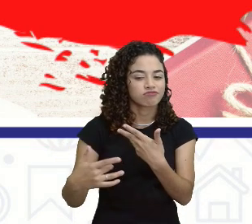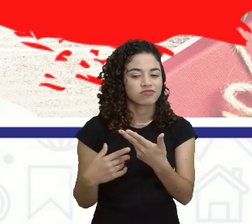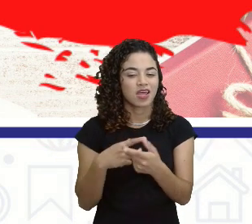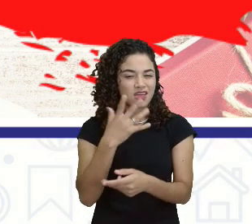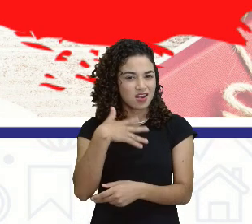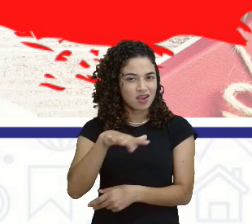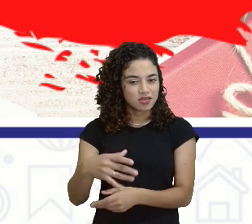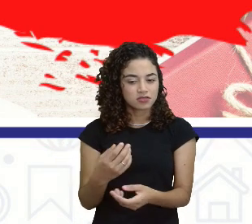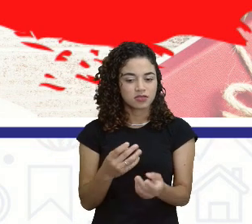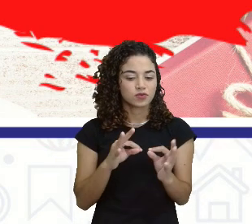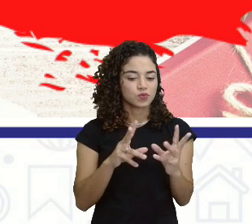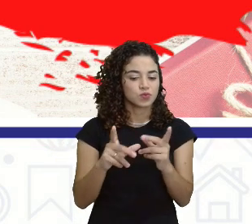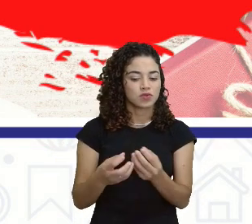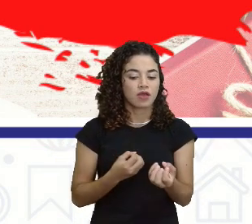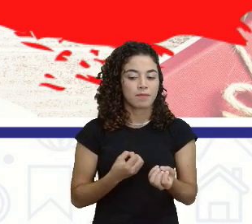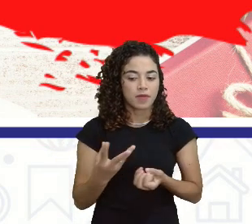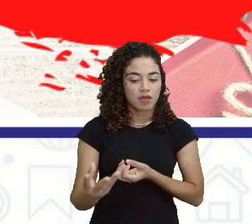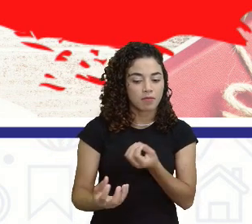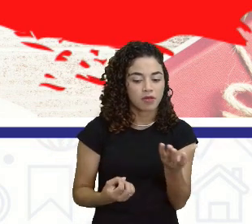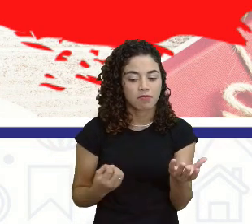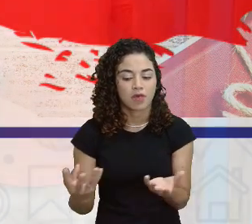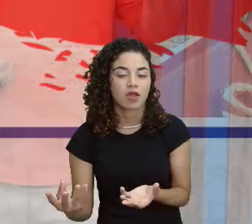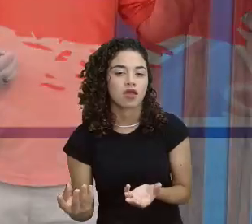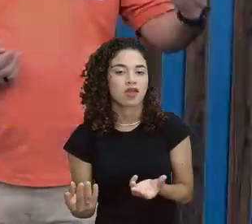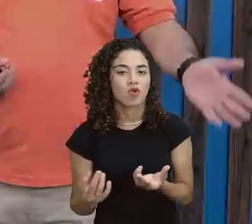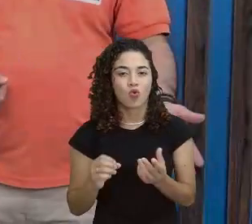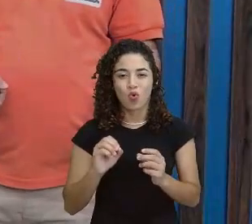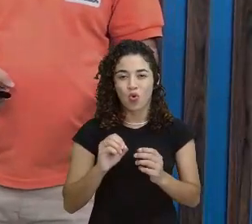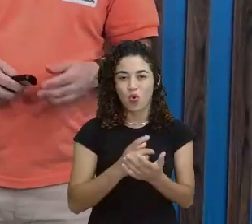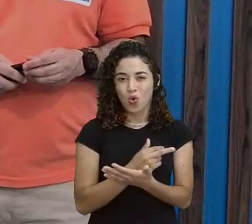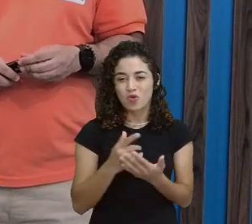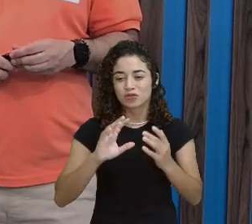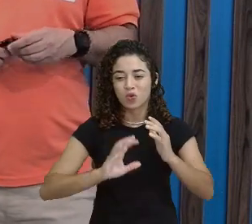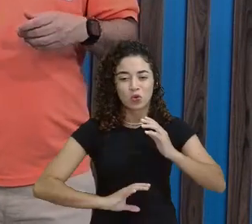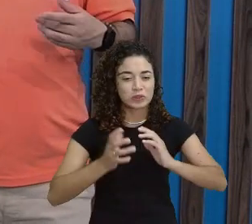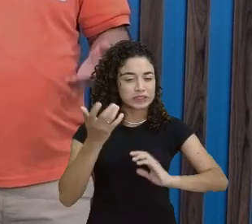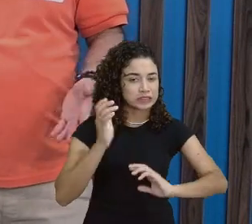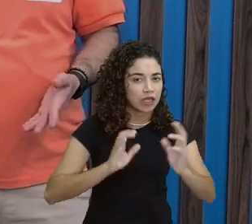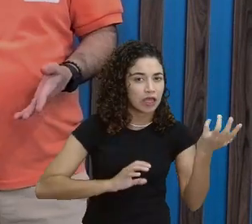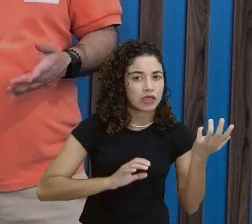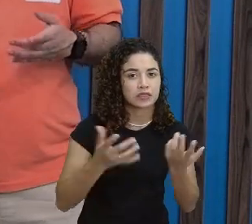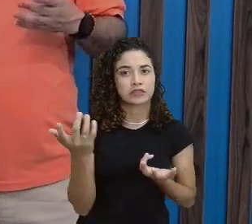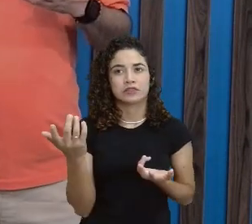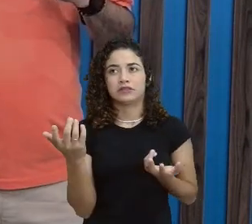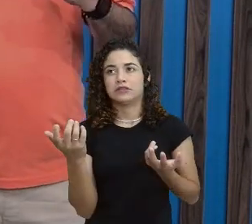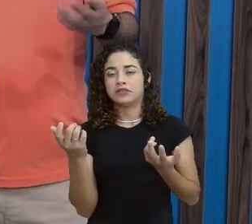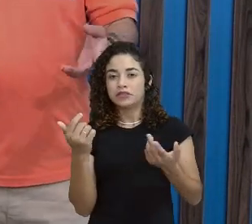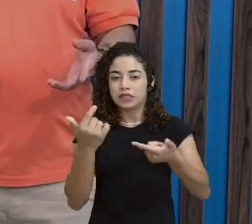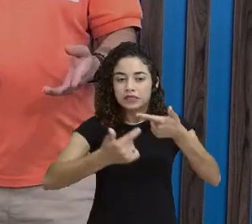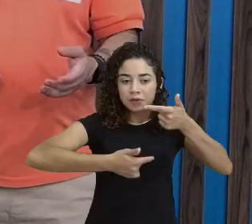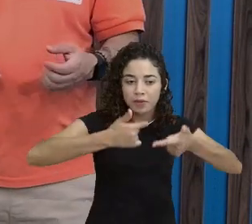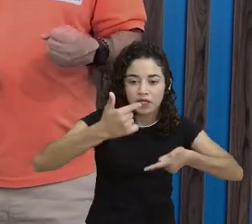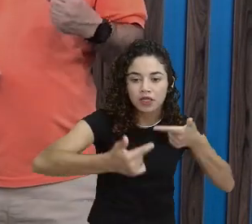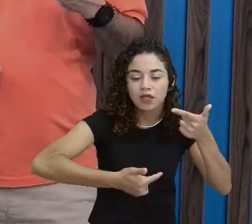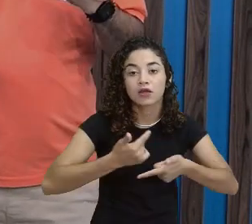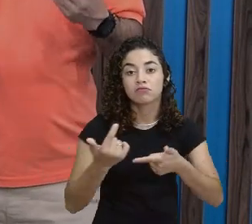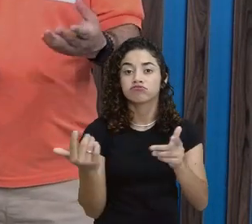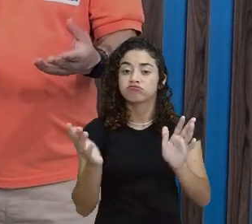as crianças, né, livrando crianças de infortúnios, né, de perseguição, né, de exploração. E isso